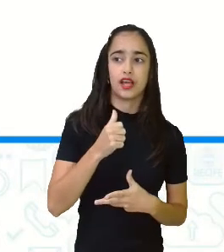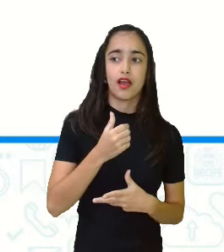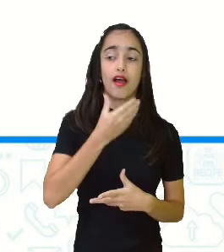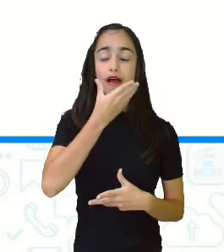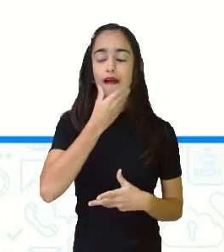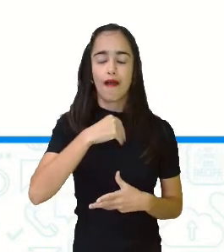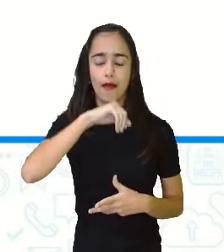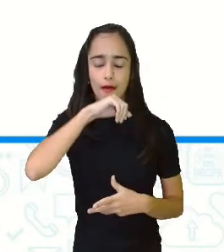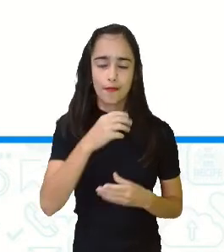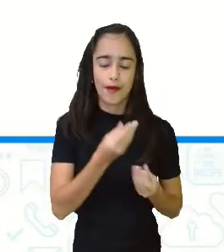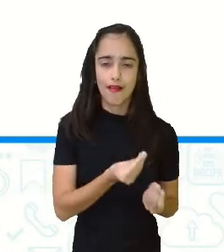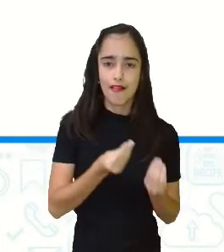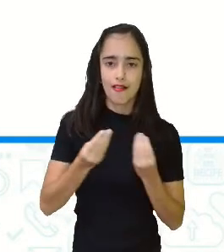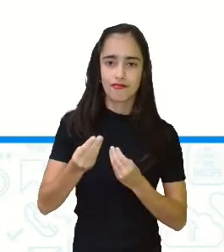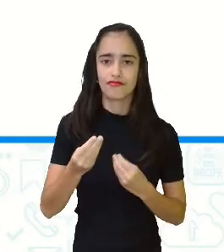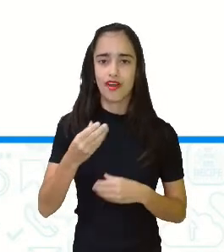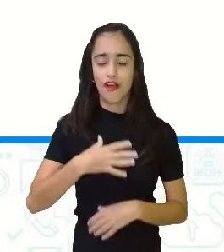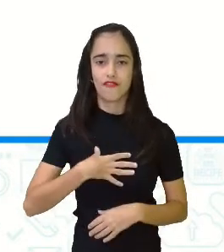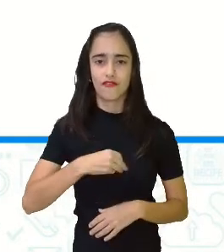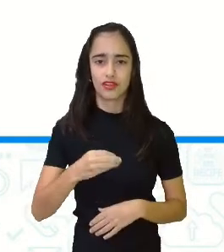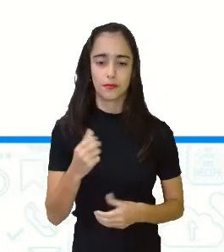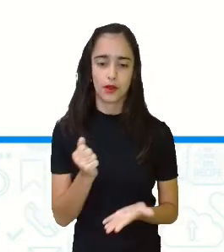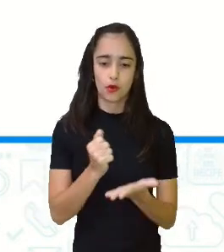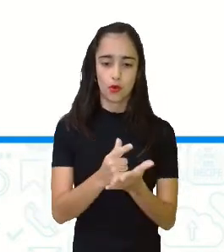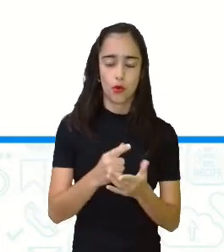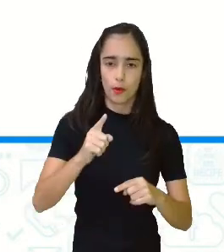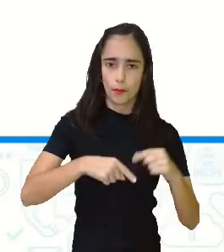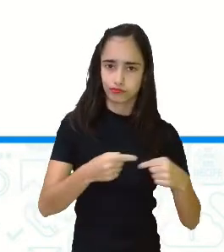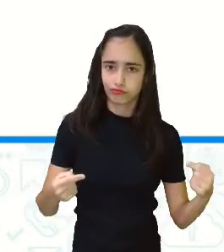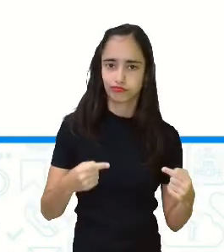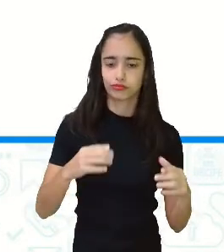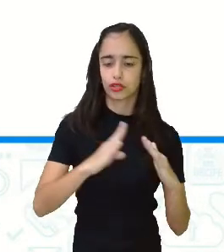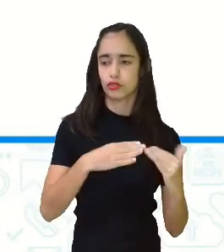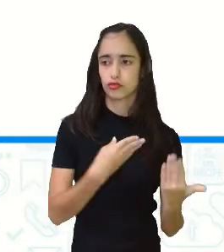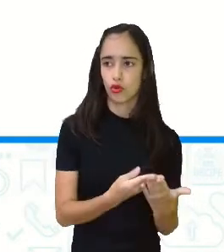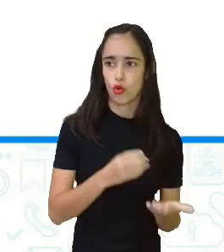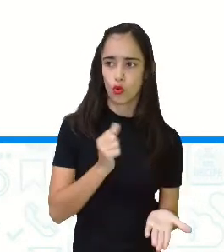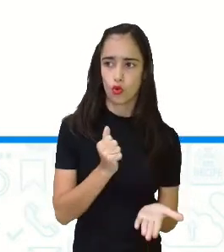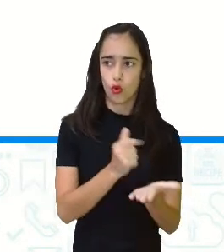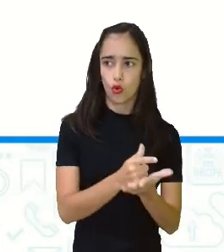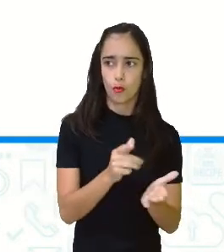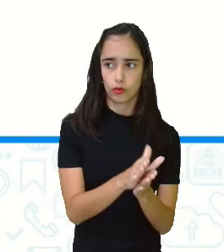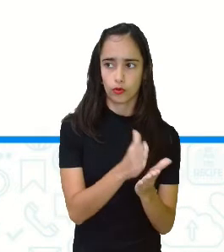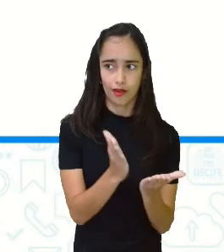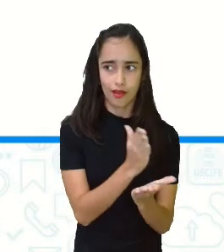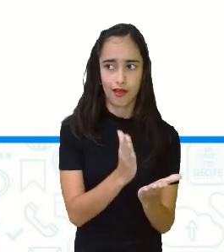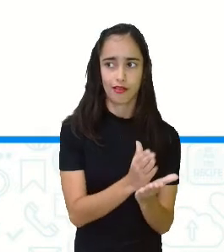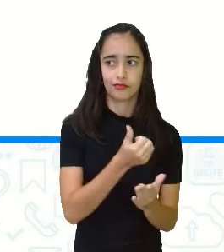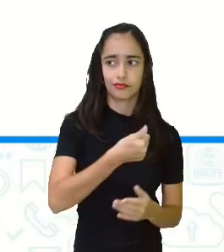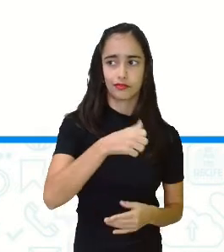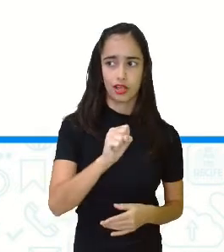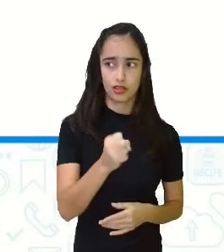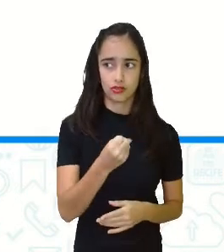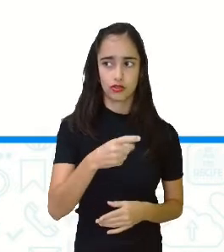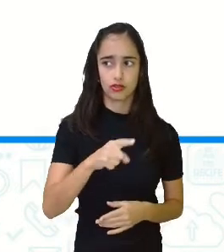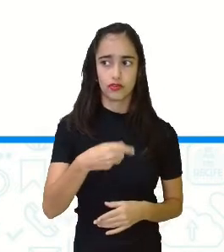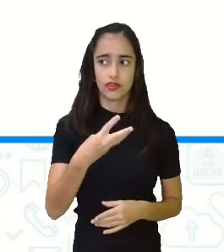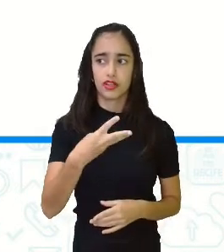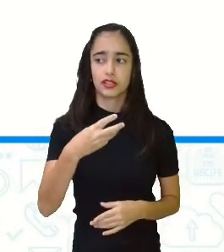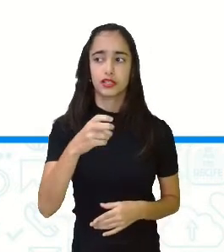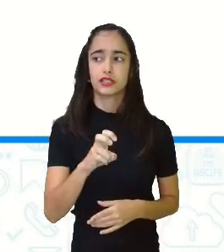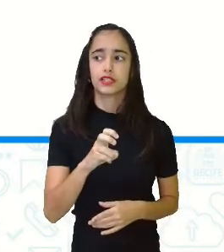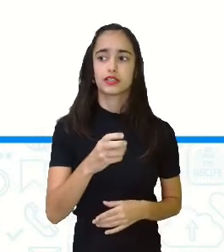para comprar o material escolar. Ela comprou um caderno por R$ 18,35, um lápis com borracha